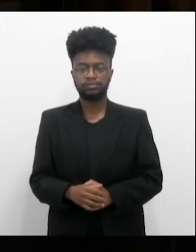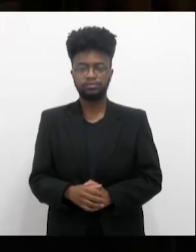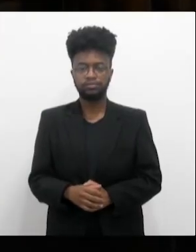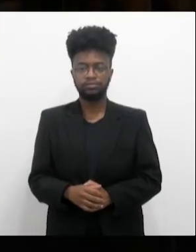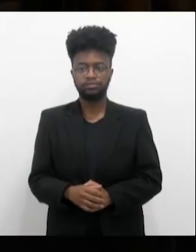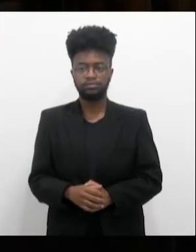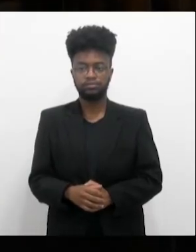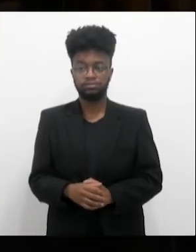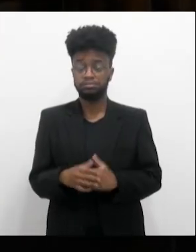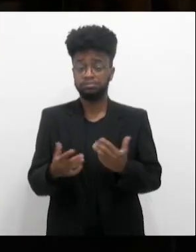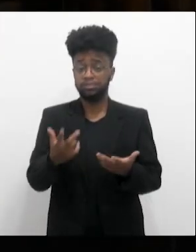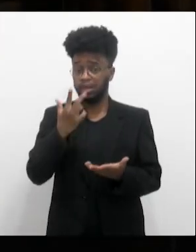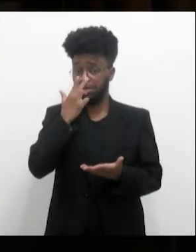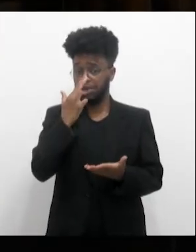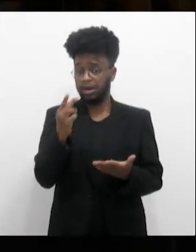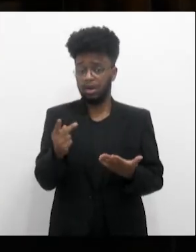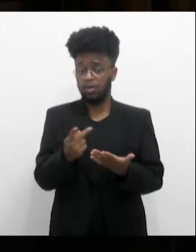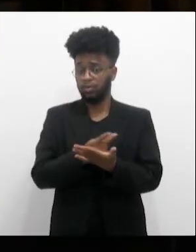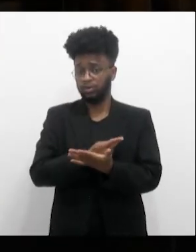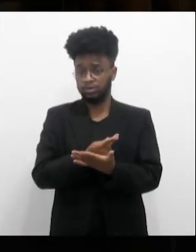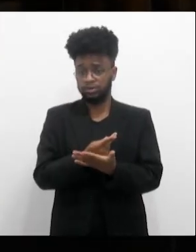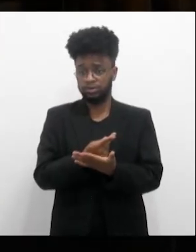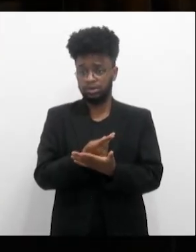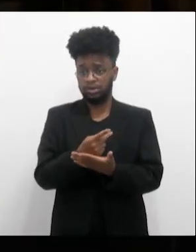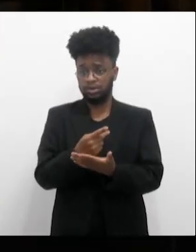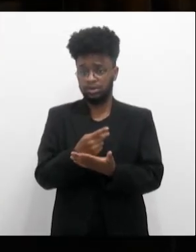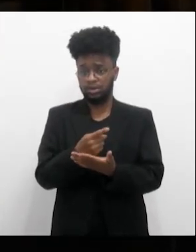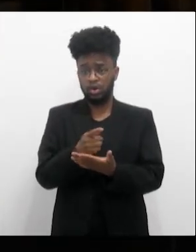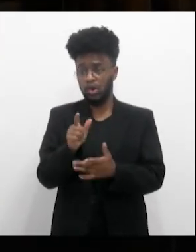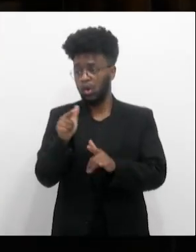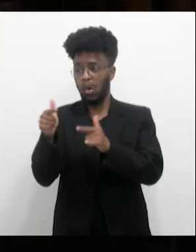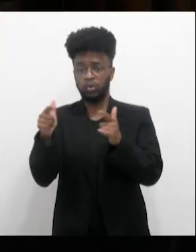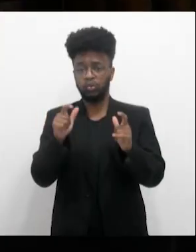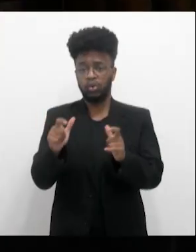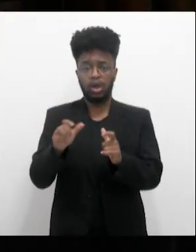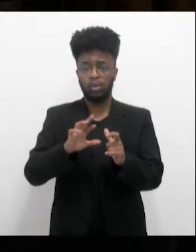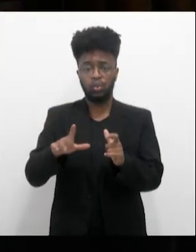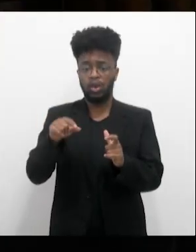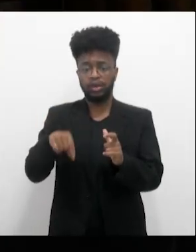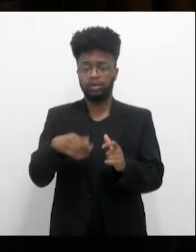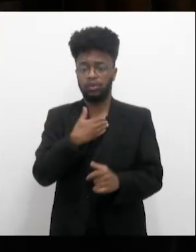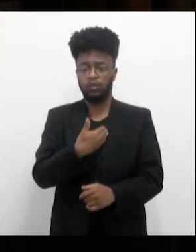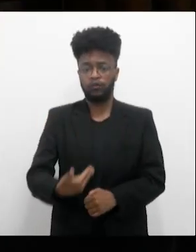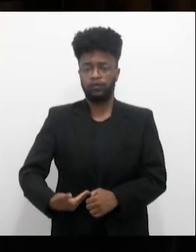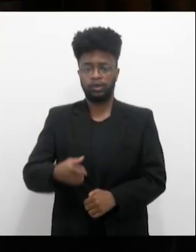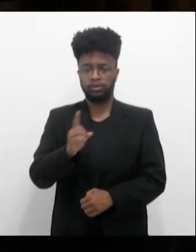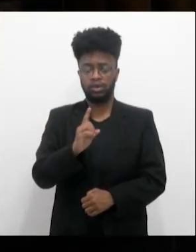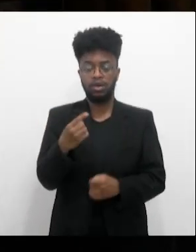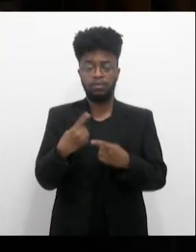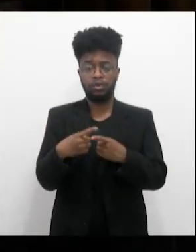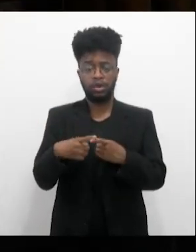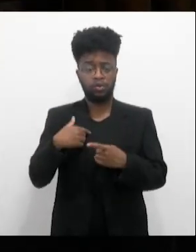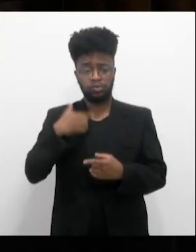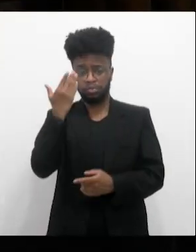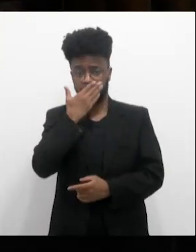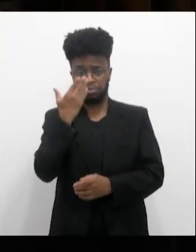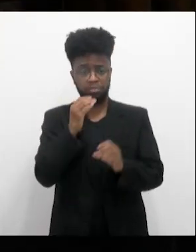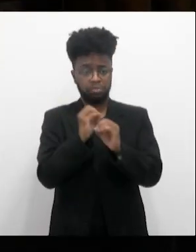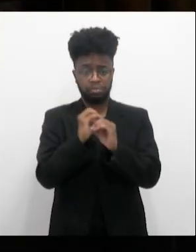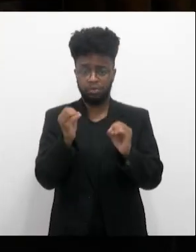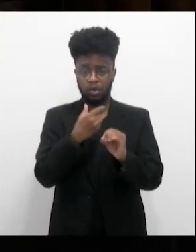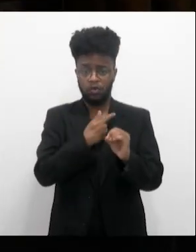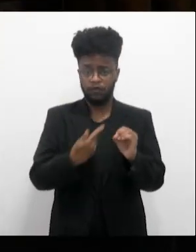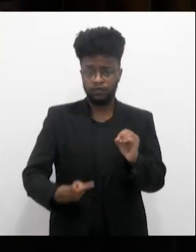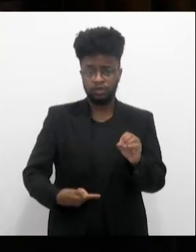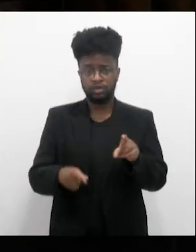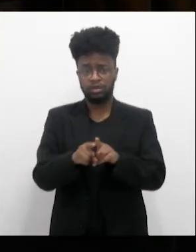E parece que isso aconteceu em Marte, não no governo do Estado, porque eu não vejo nem o governador,